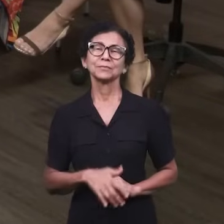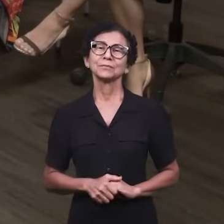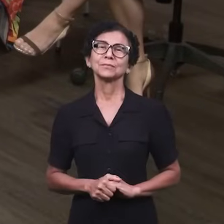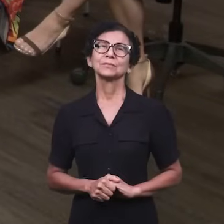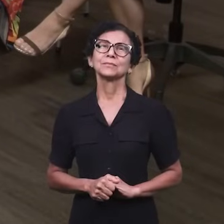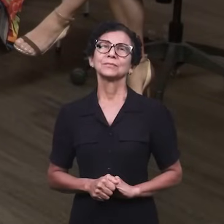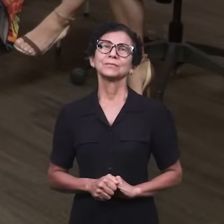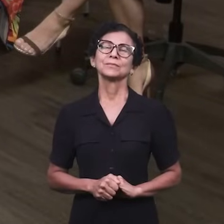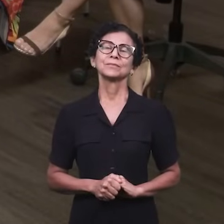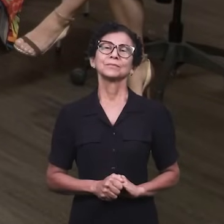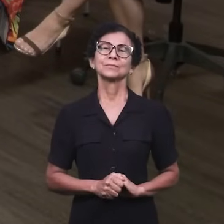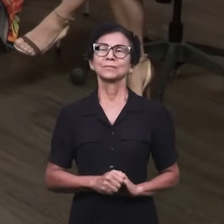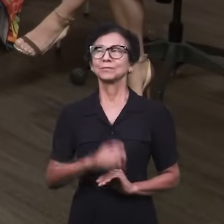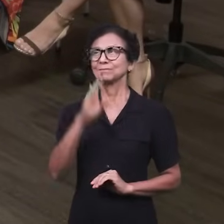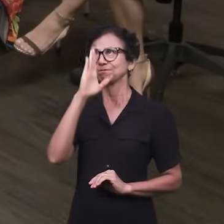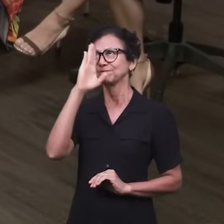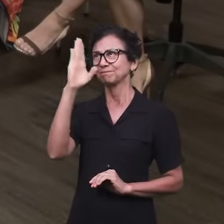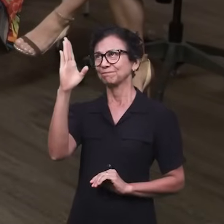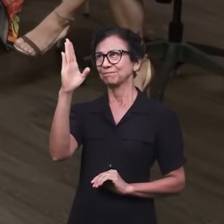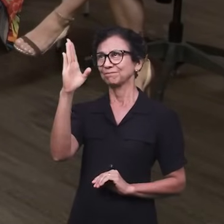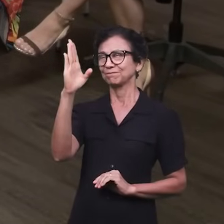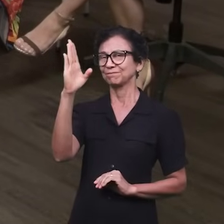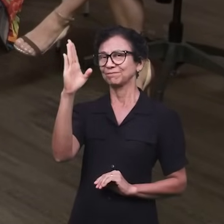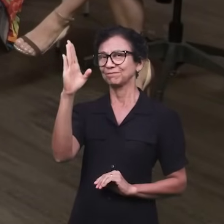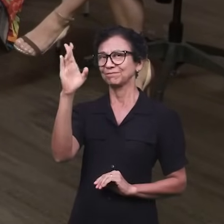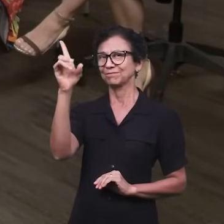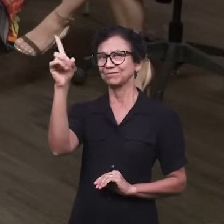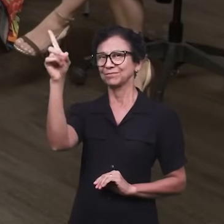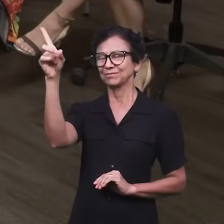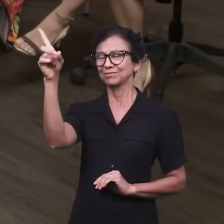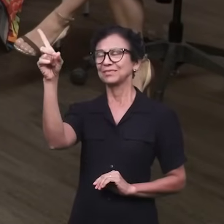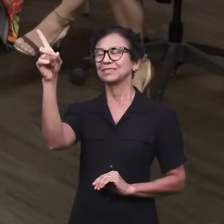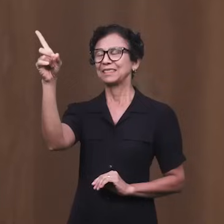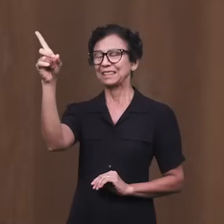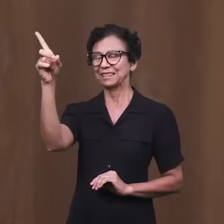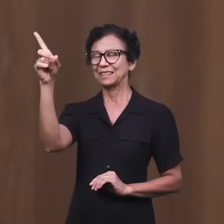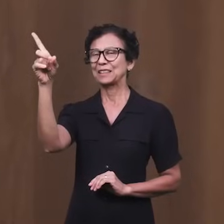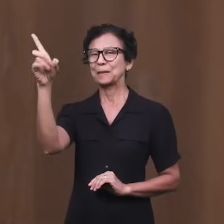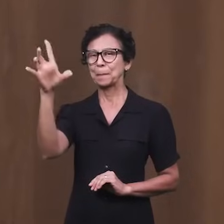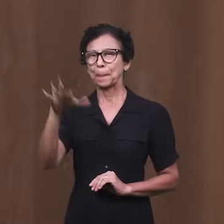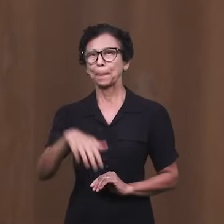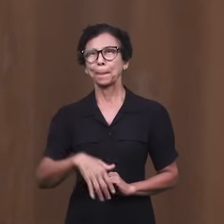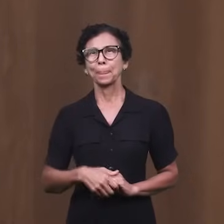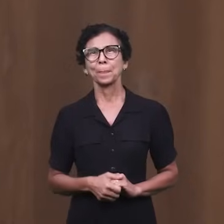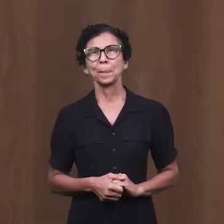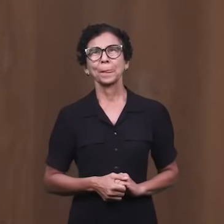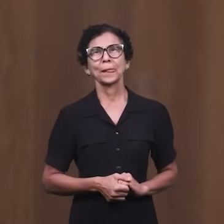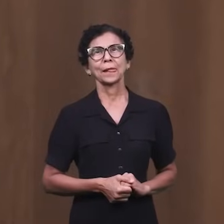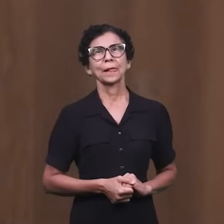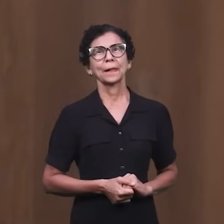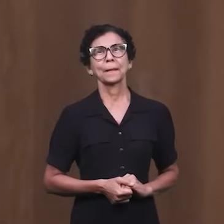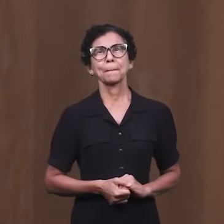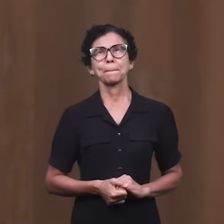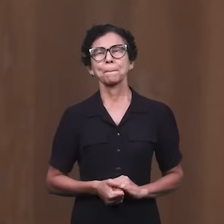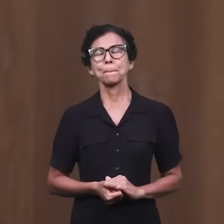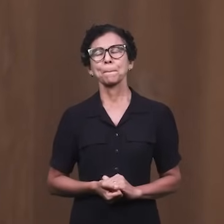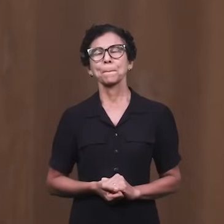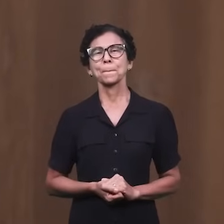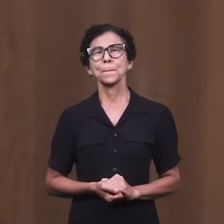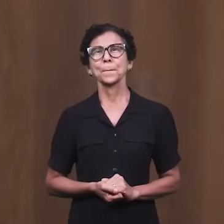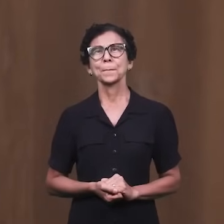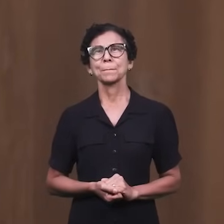com o professor e que foi Deus quando eu dei o exemplo de Jesus nas tentações